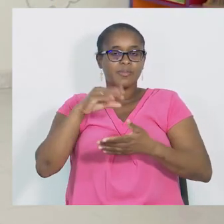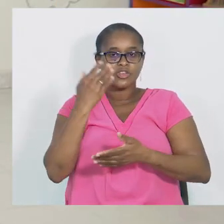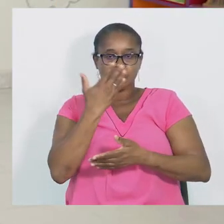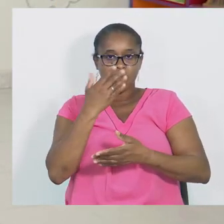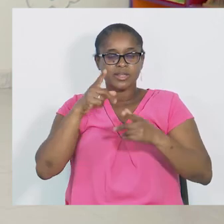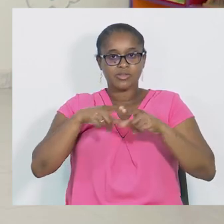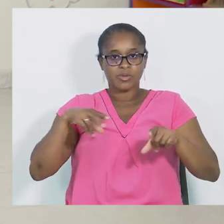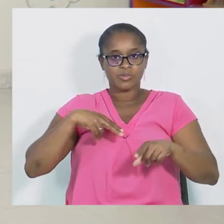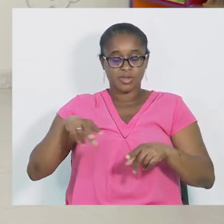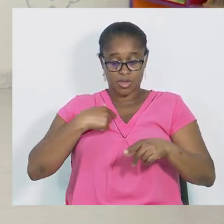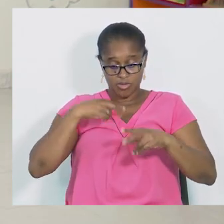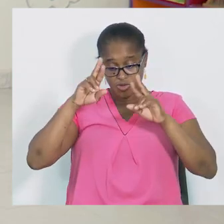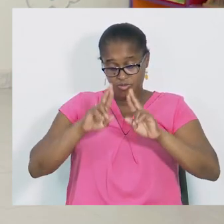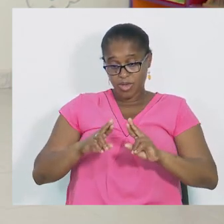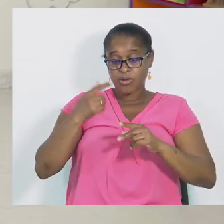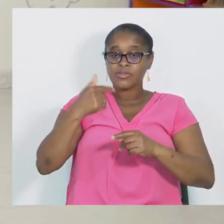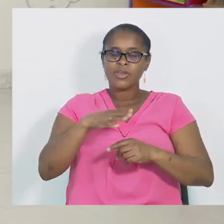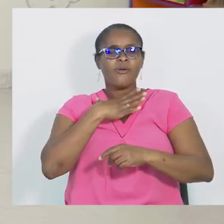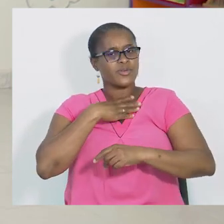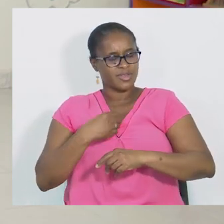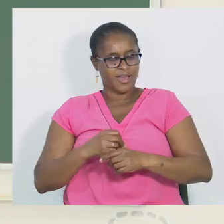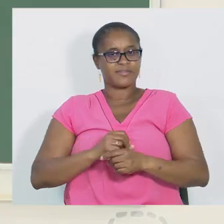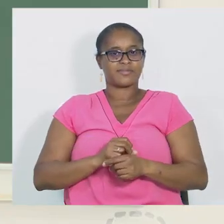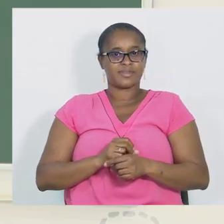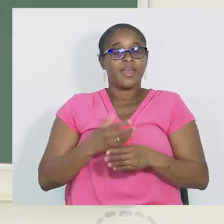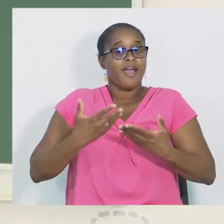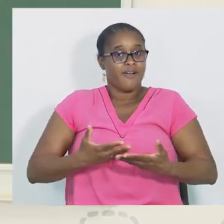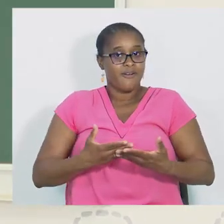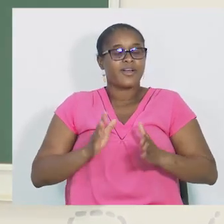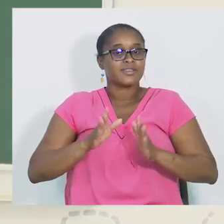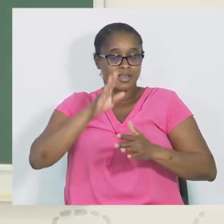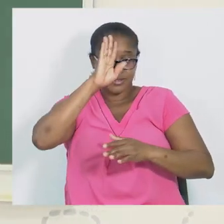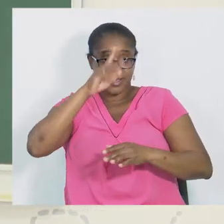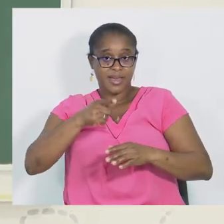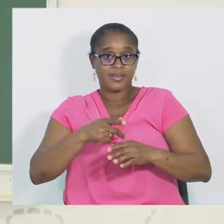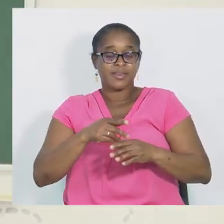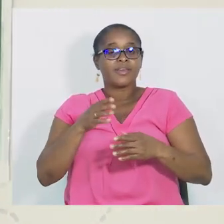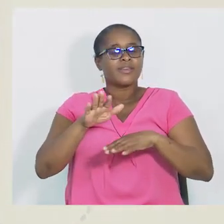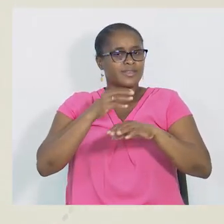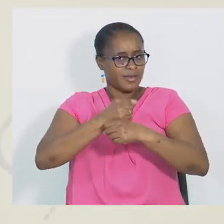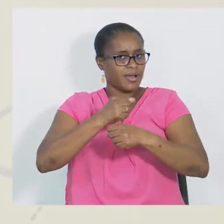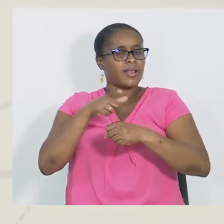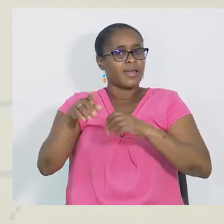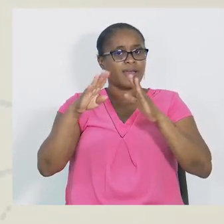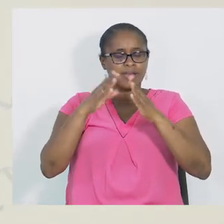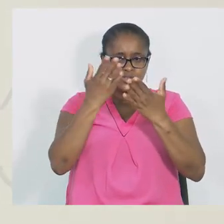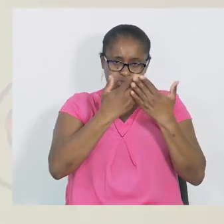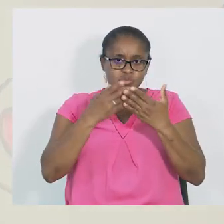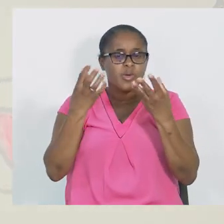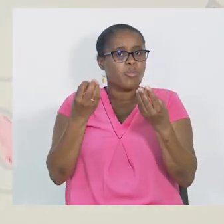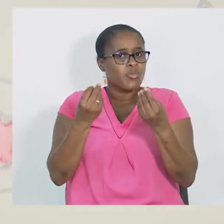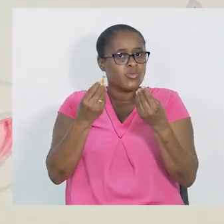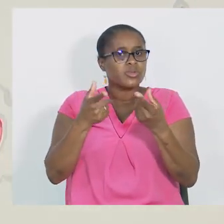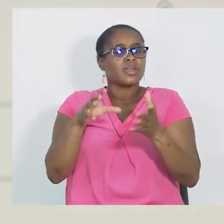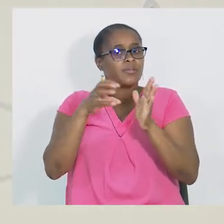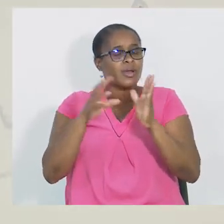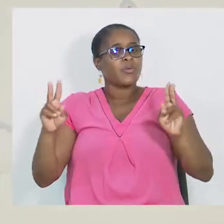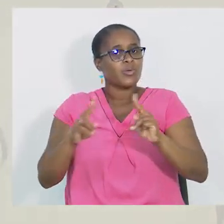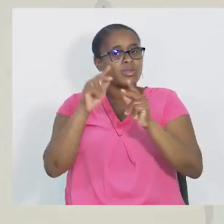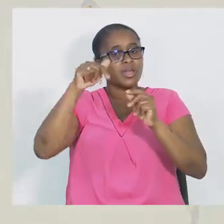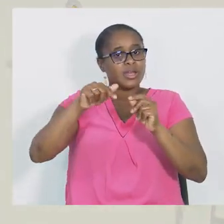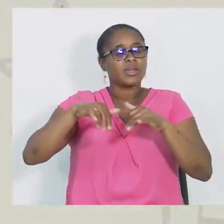Resolvam os exercícios 4, 5 e 6 nas páginas